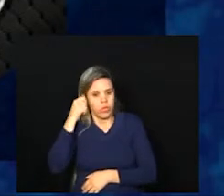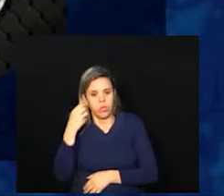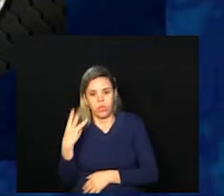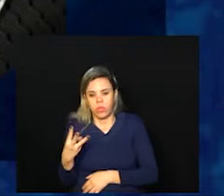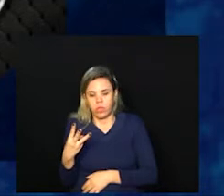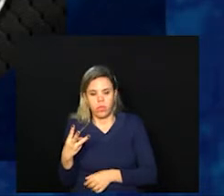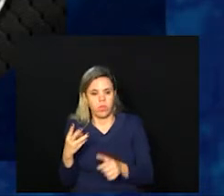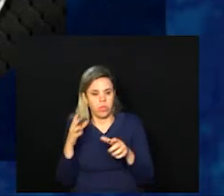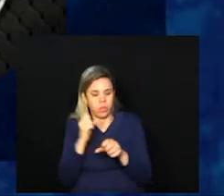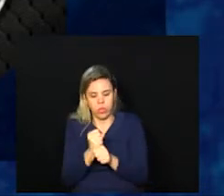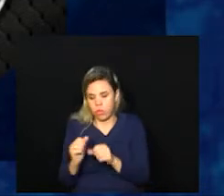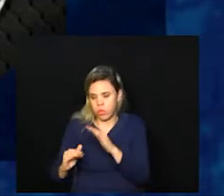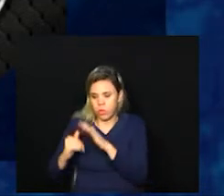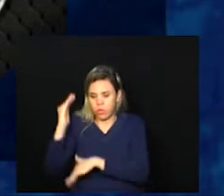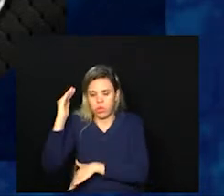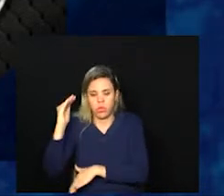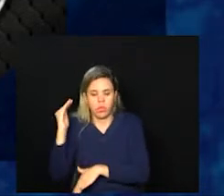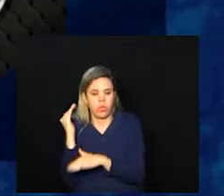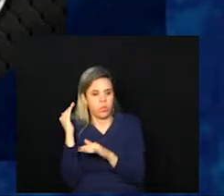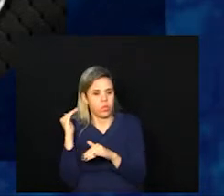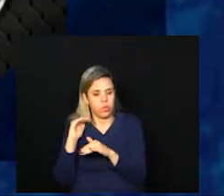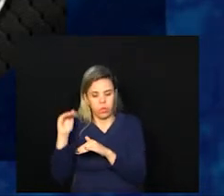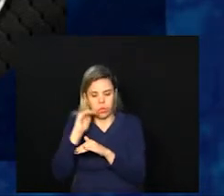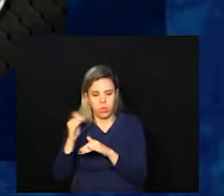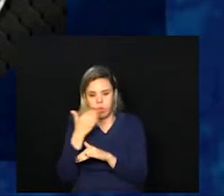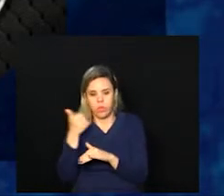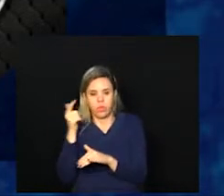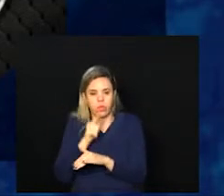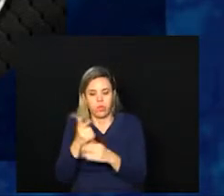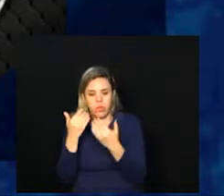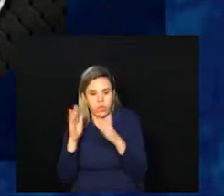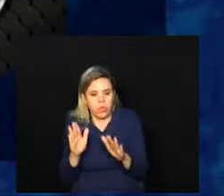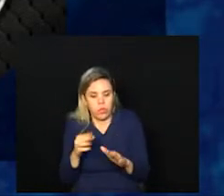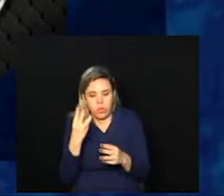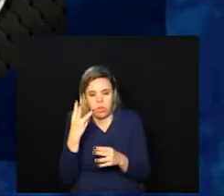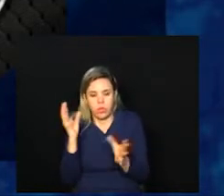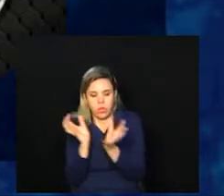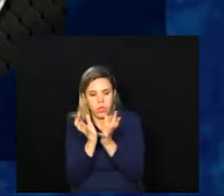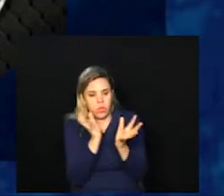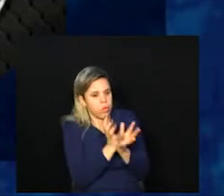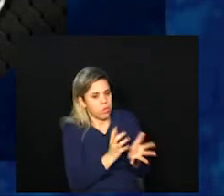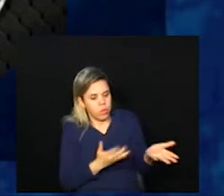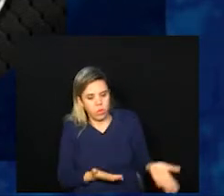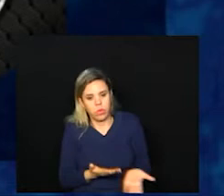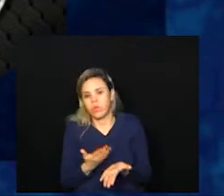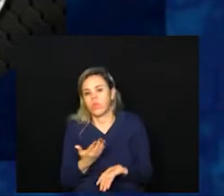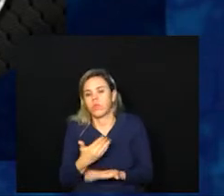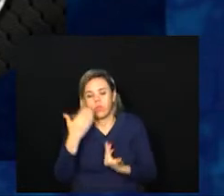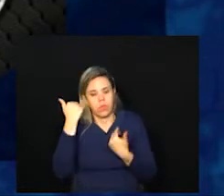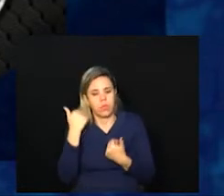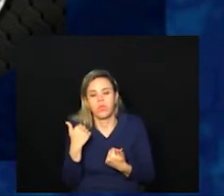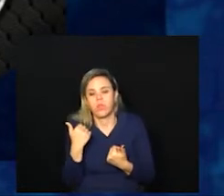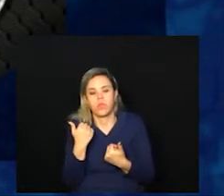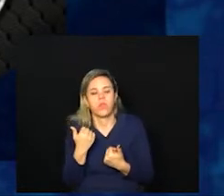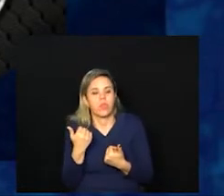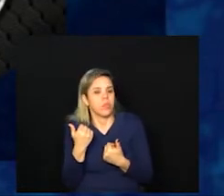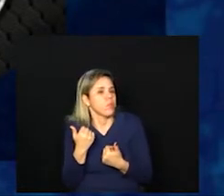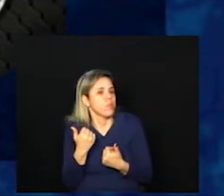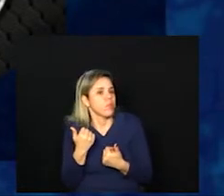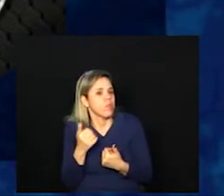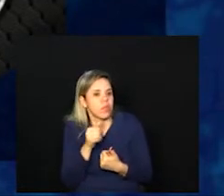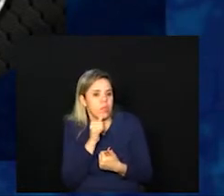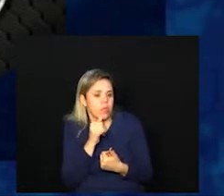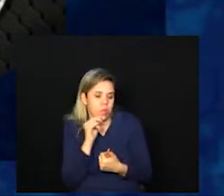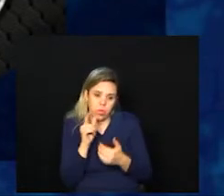3 pontos da zona de rebaixamento, conseguiu abrir, tem 3 equipes aí entre a Macaca e a zona da degola.